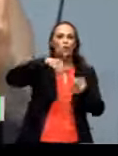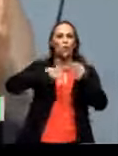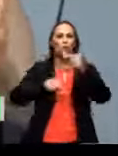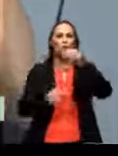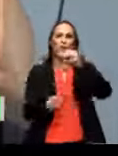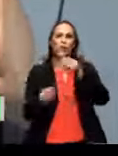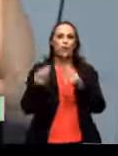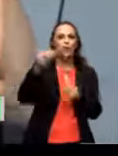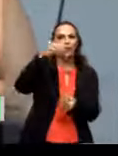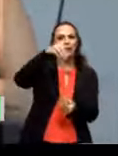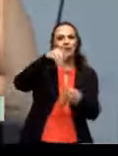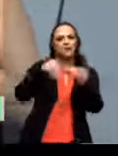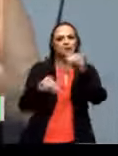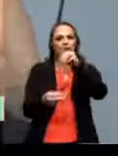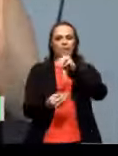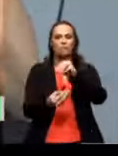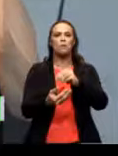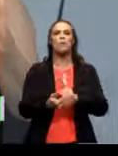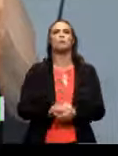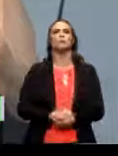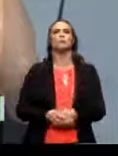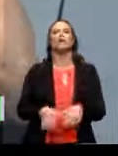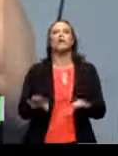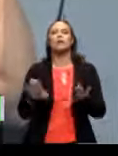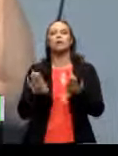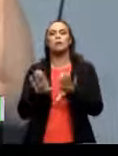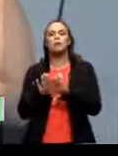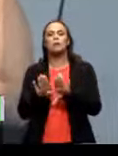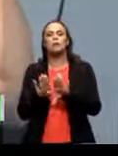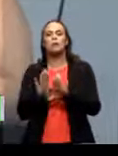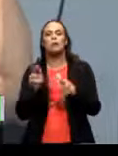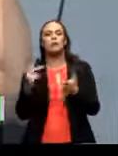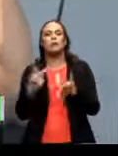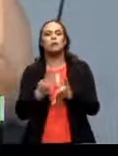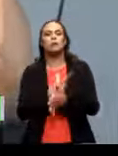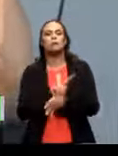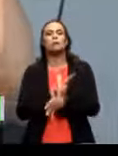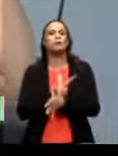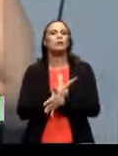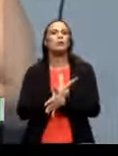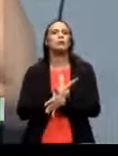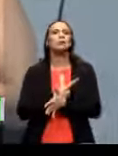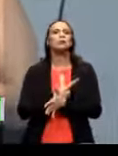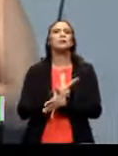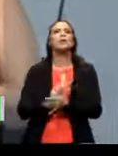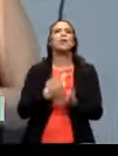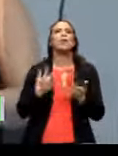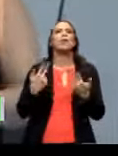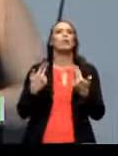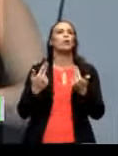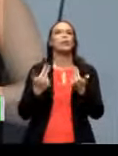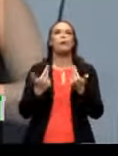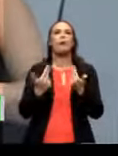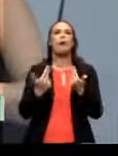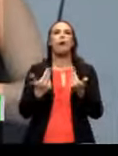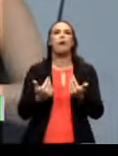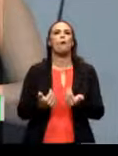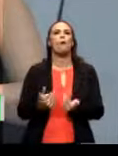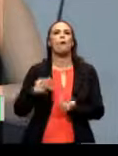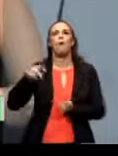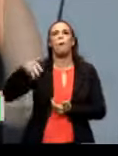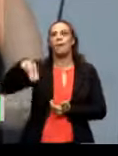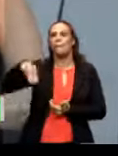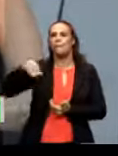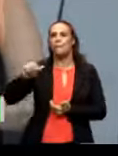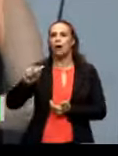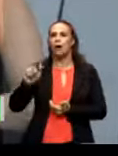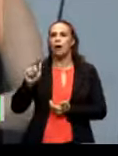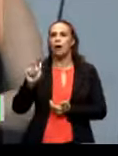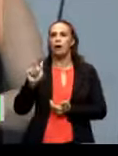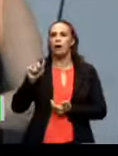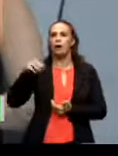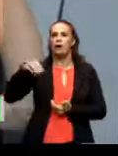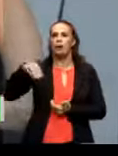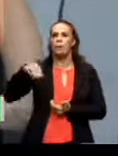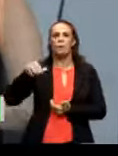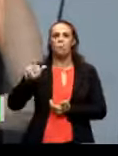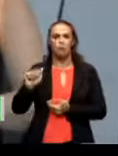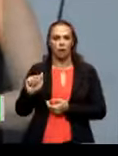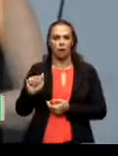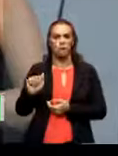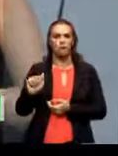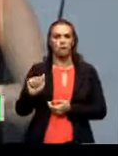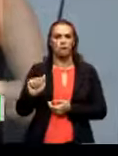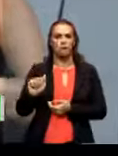ali rochas derretidas, né? Então é muito, muito, muito quente e vai ter esse movimento. O mais quente ele